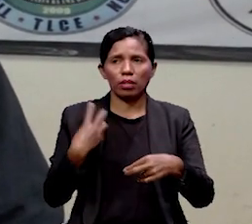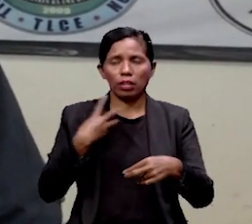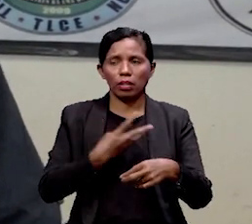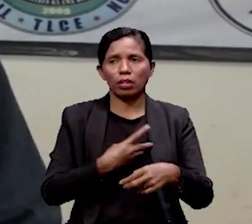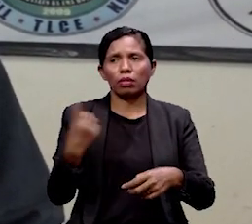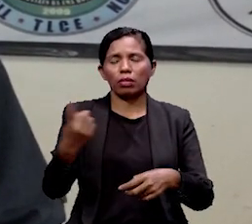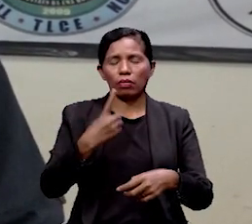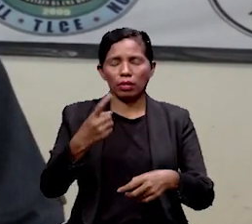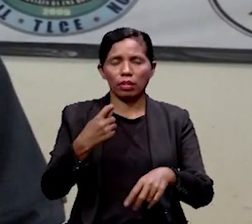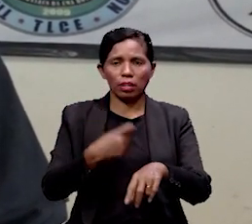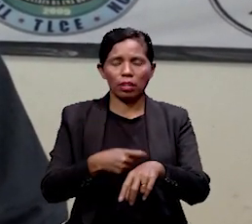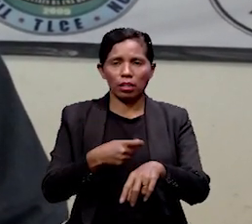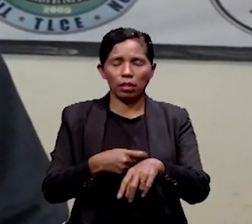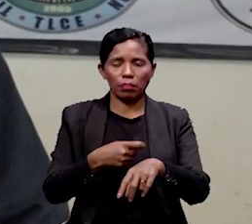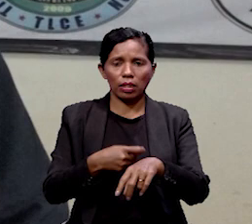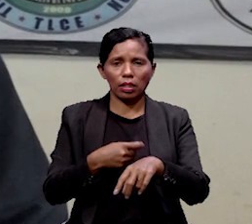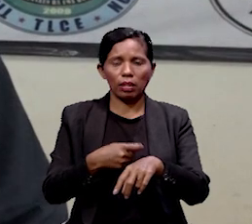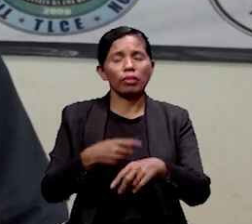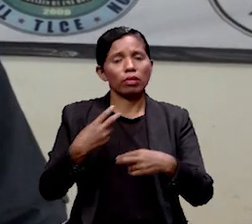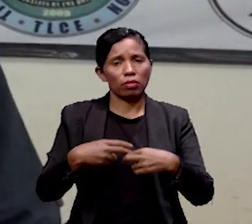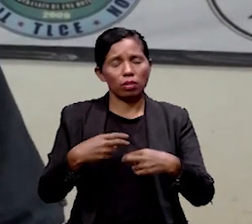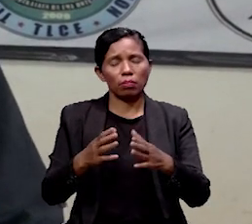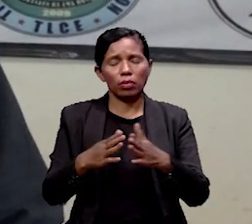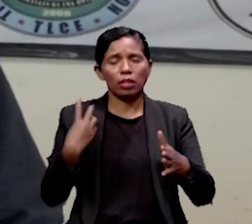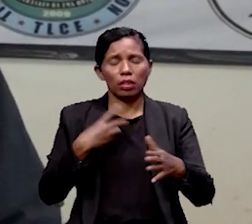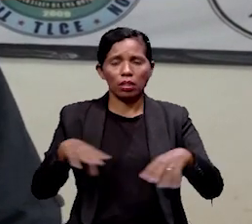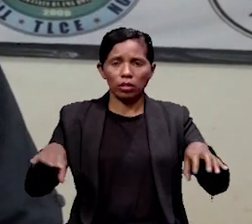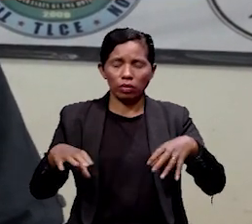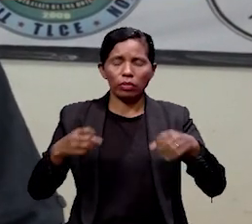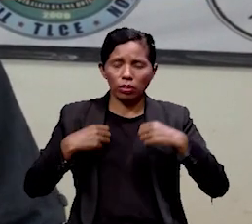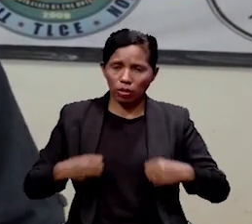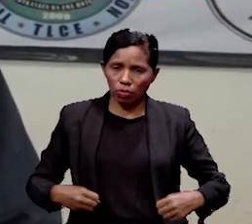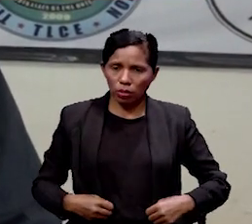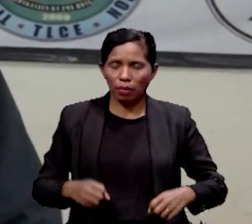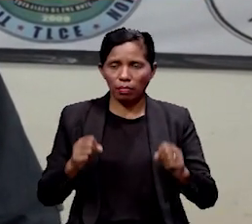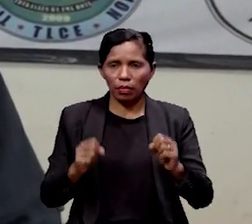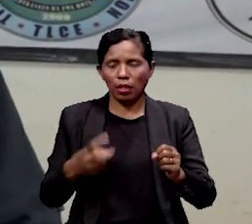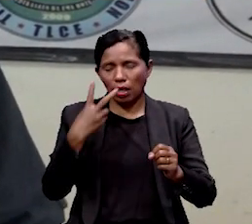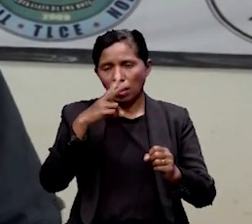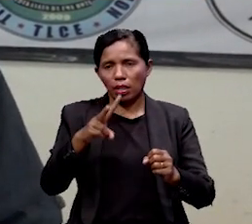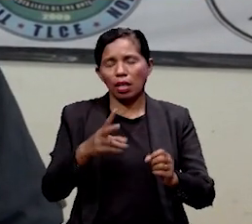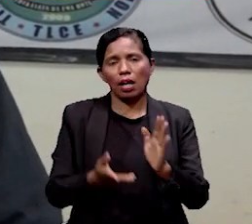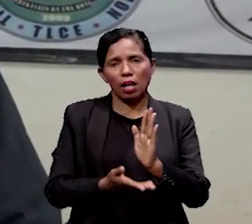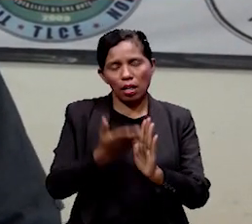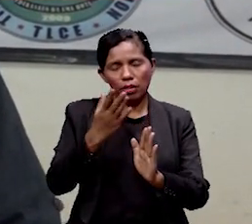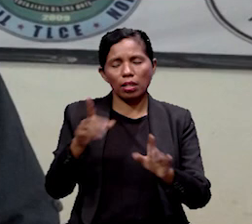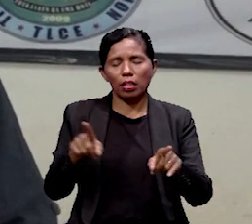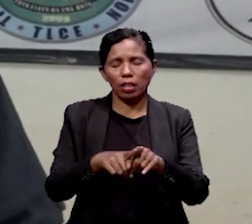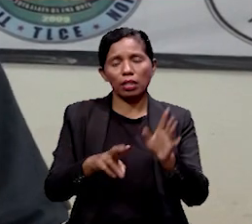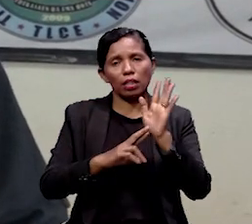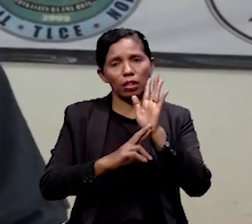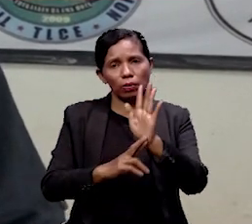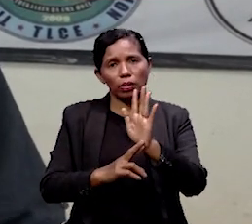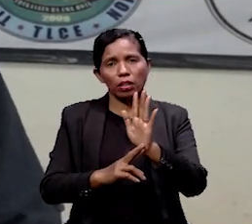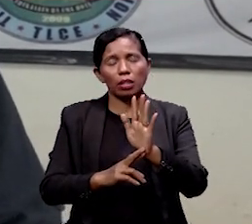situação miserável. Não é que tem um sistema de do colapso. Não é que tem um relator do Ministério do Saúde. Não